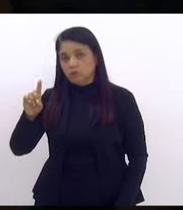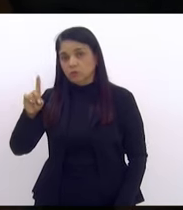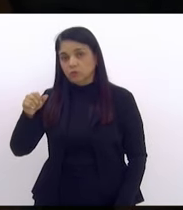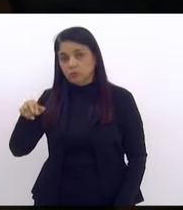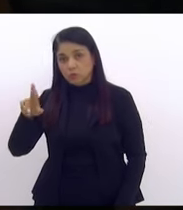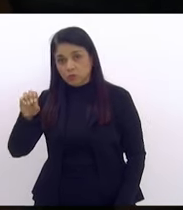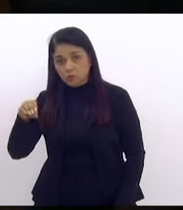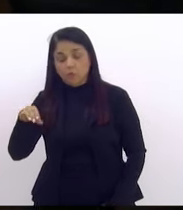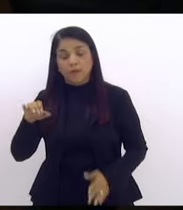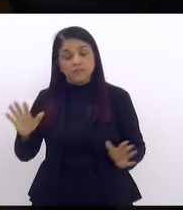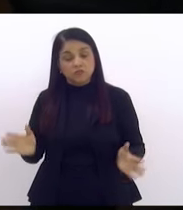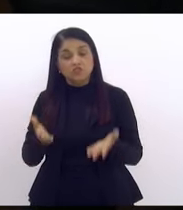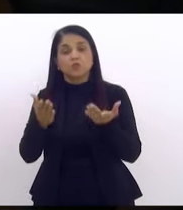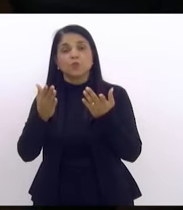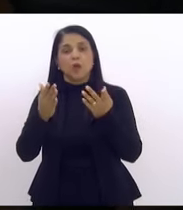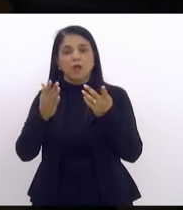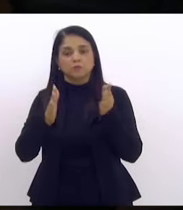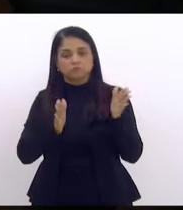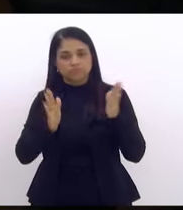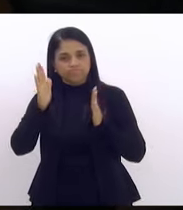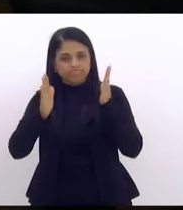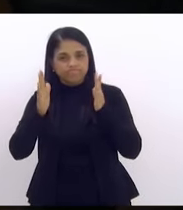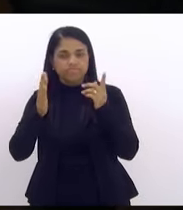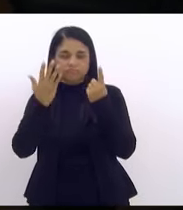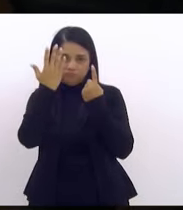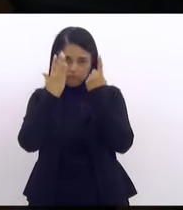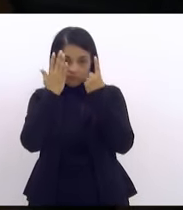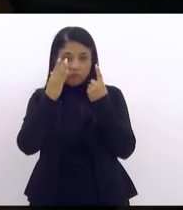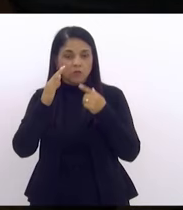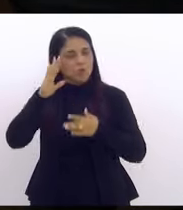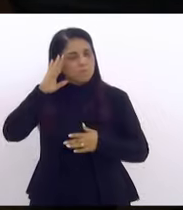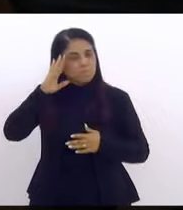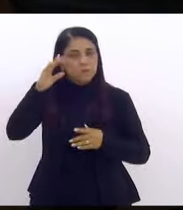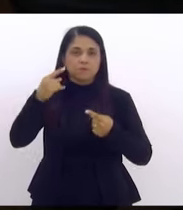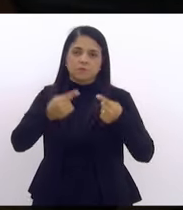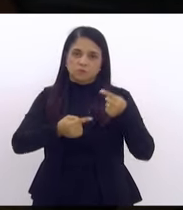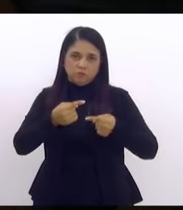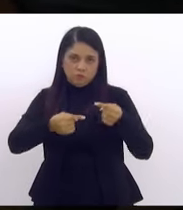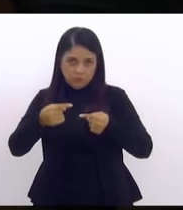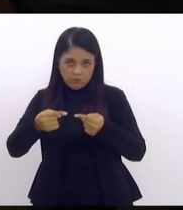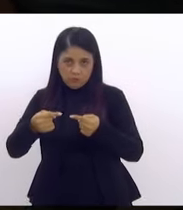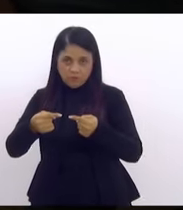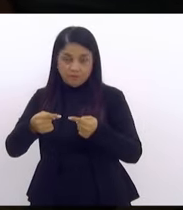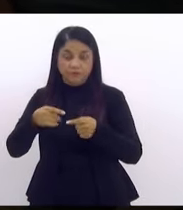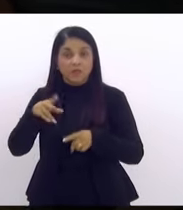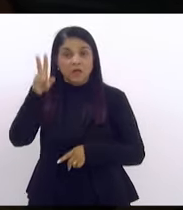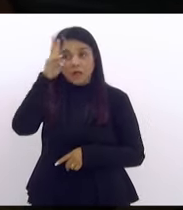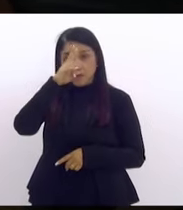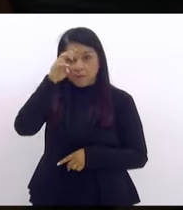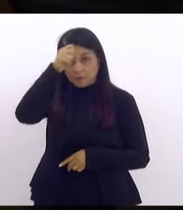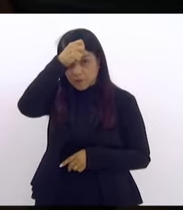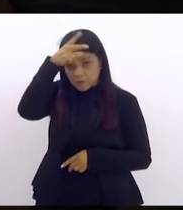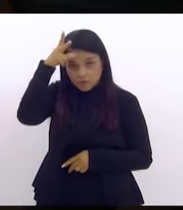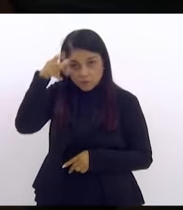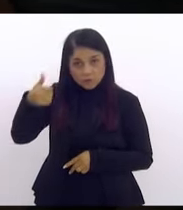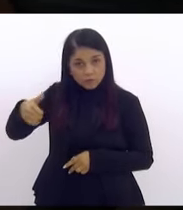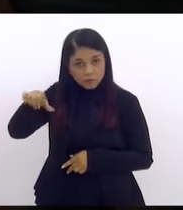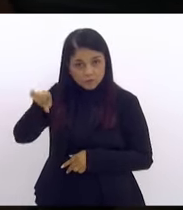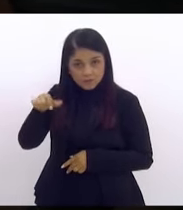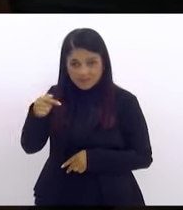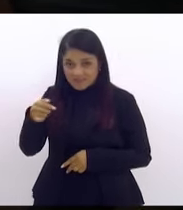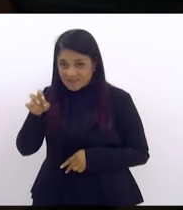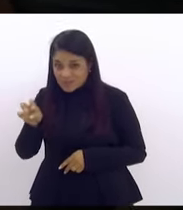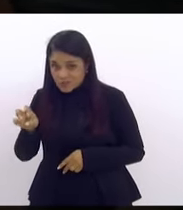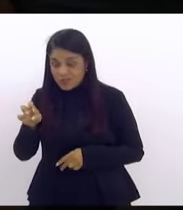para isso acontecer, evidentemente, essa discussão é fundamental. Mas lembrando que a prefeitura, desde 75,